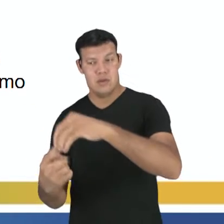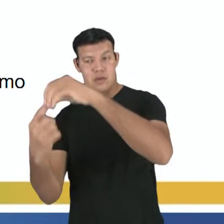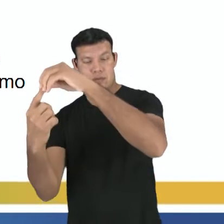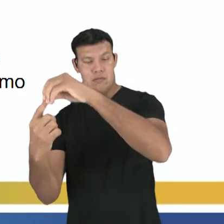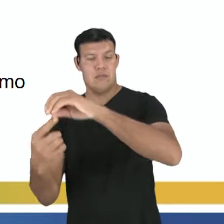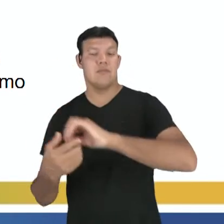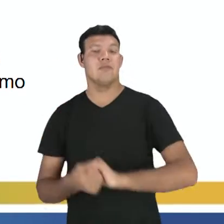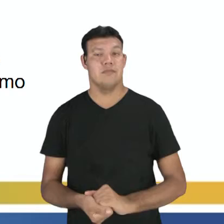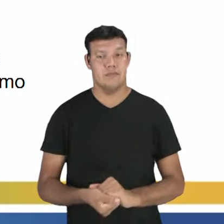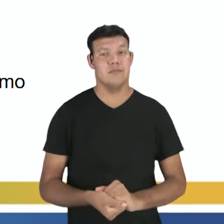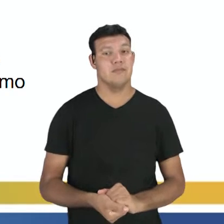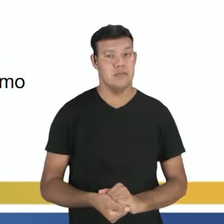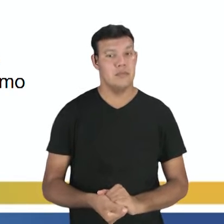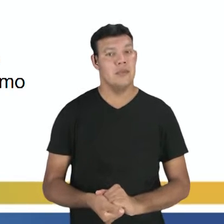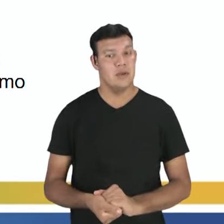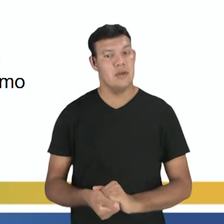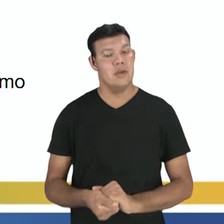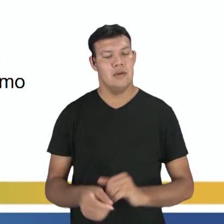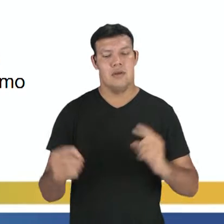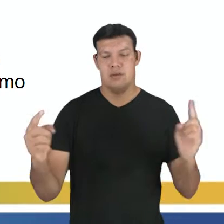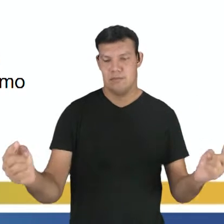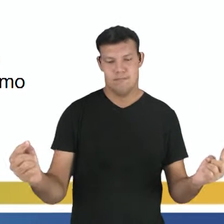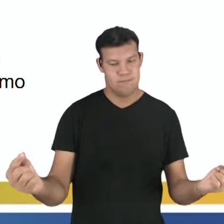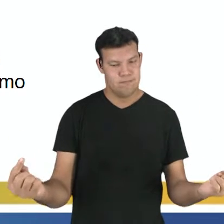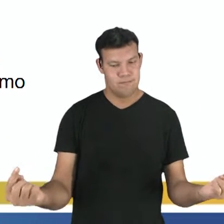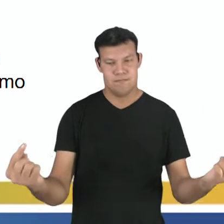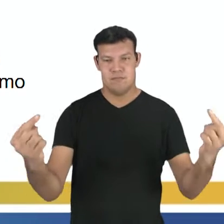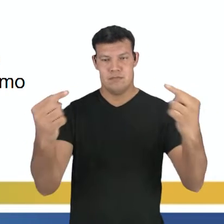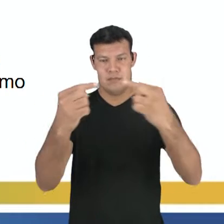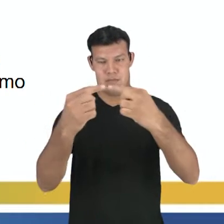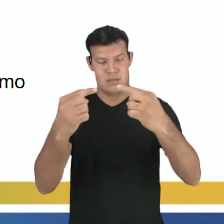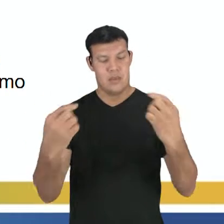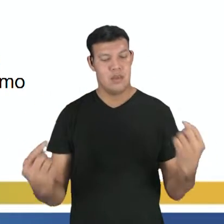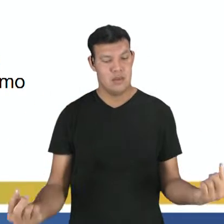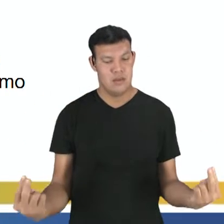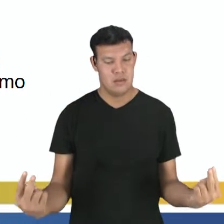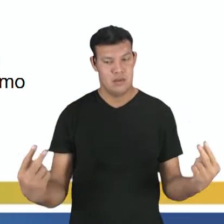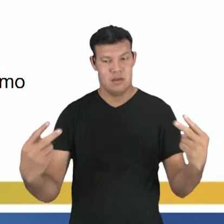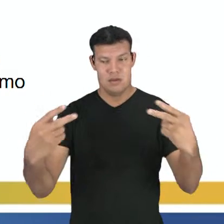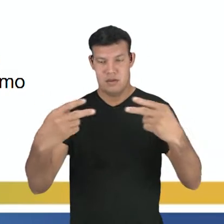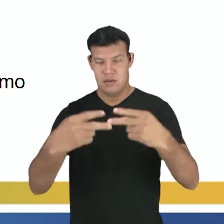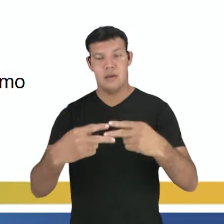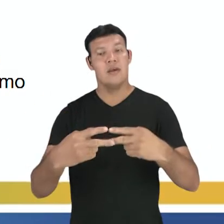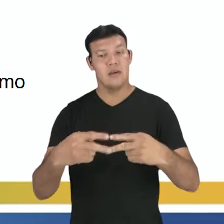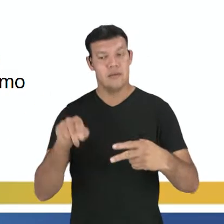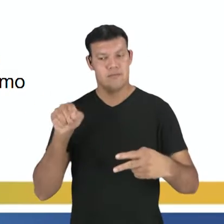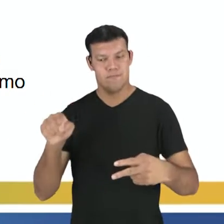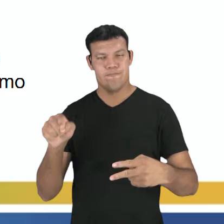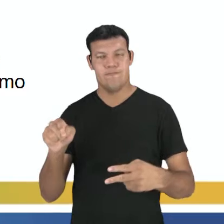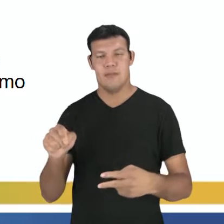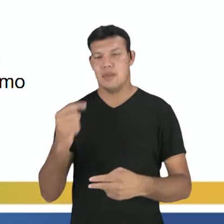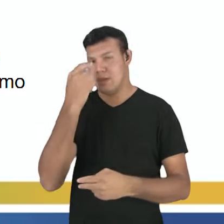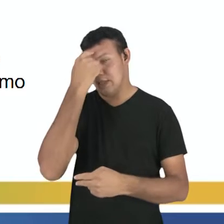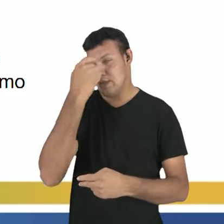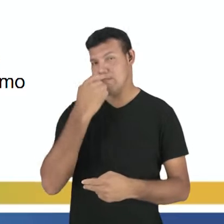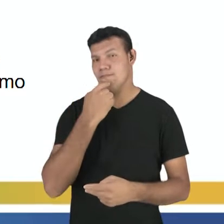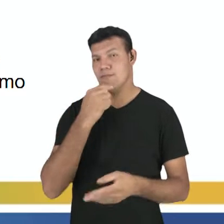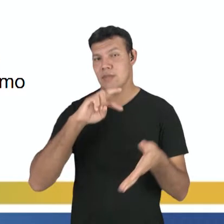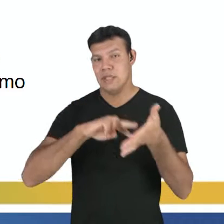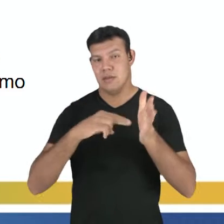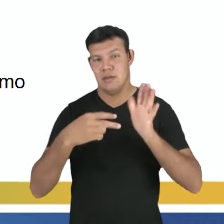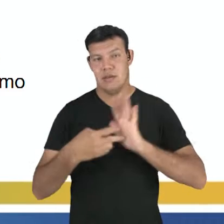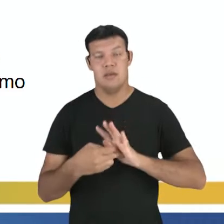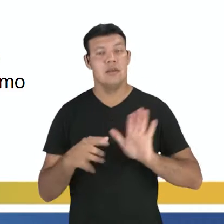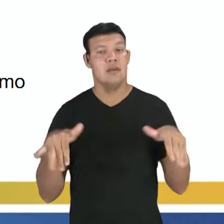contradomínio. Esse correspondente é conhecido como imagem. Como a gente falou, pessoal,